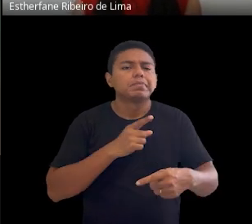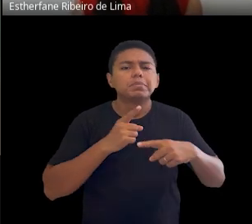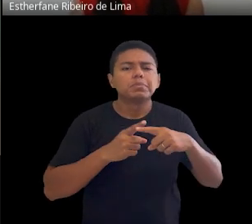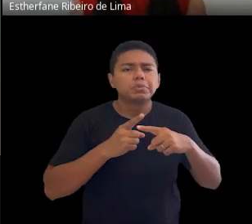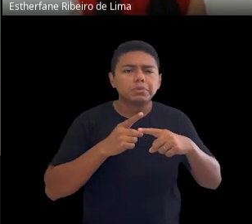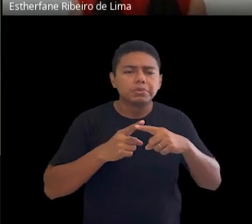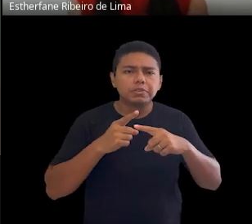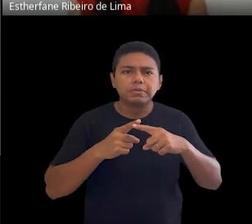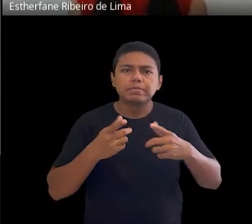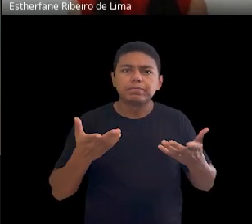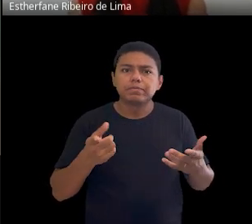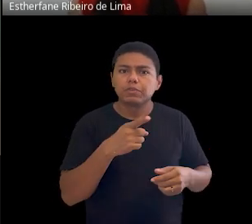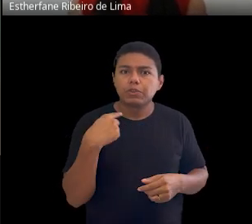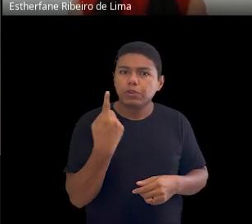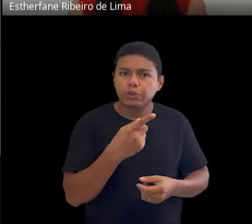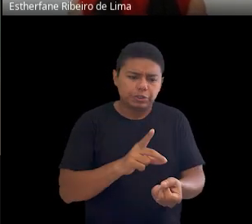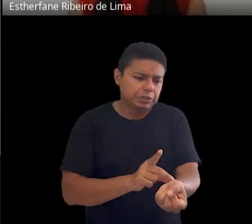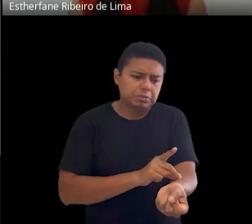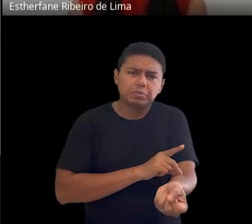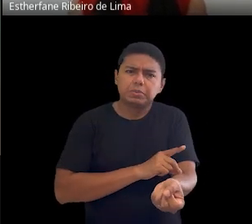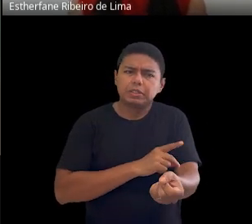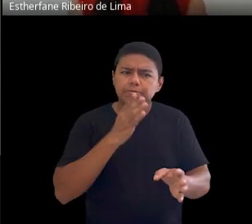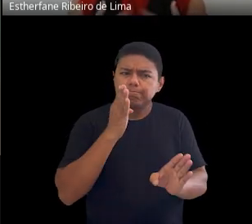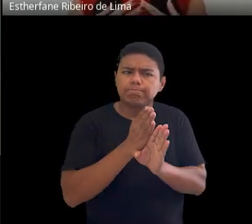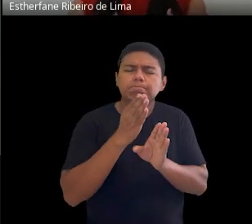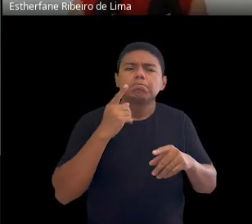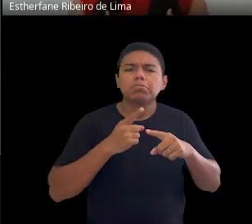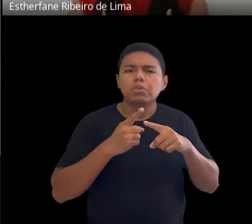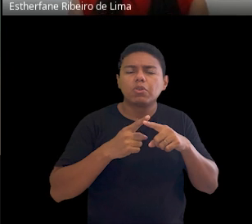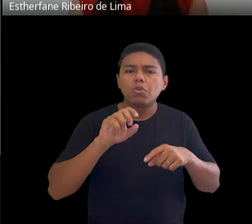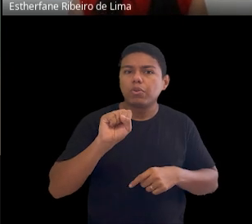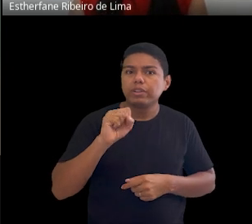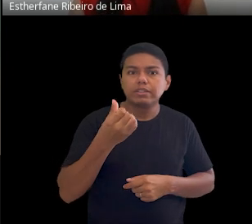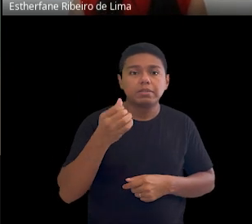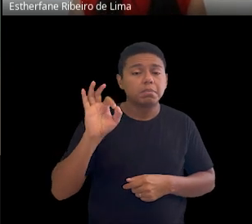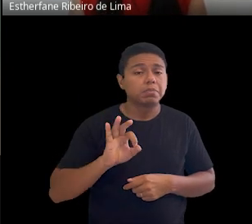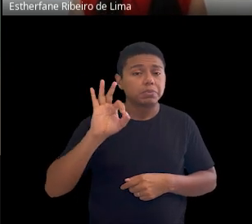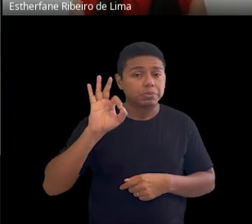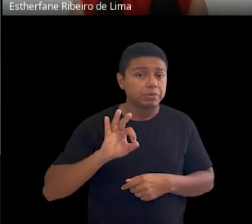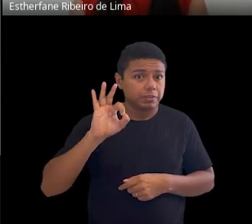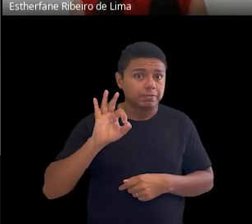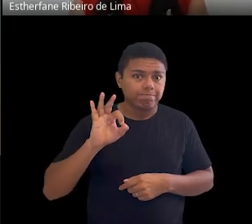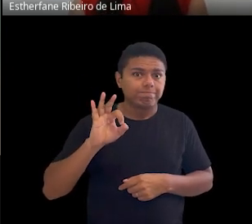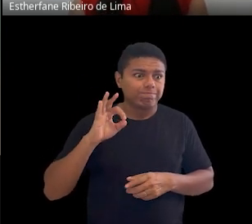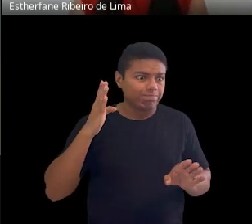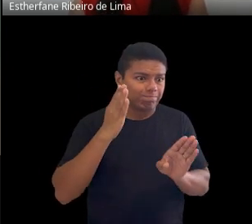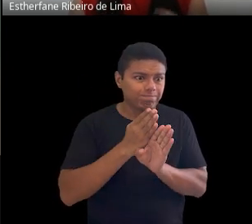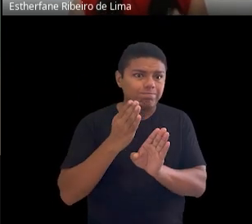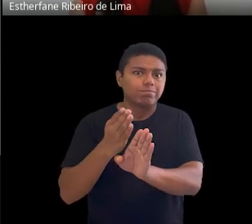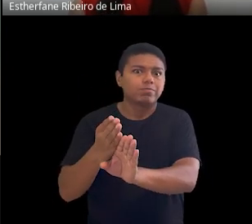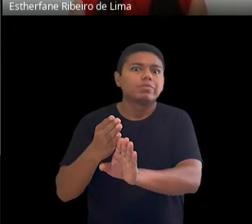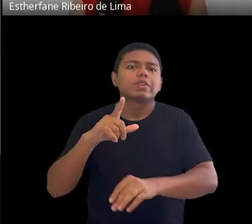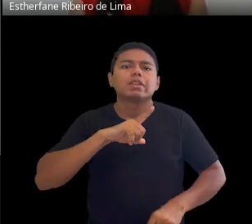Por quê? Porque nós diagnosticamos como diabetes gestacional. Porque cerca de 86% dos casos que nós diagnosticamos